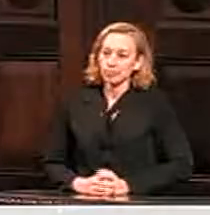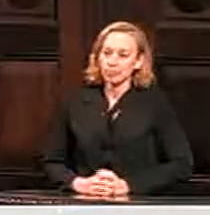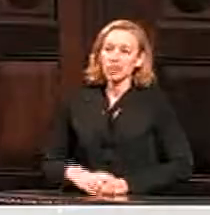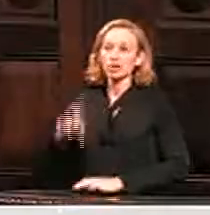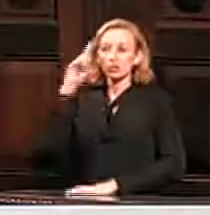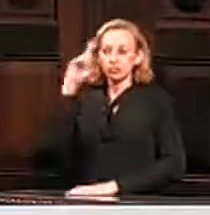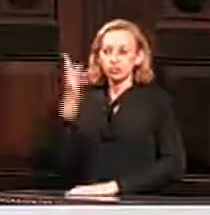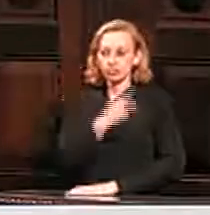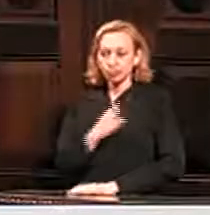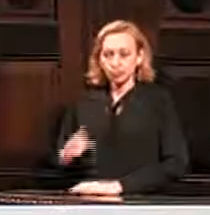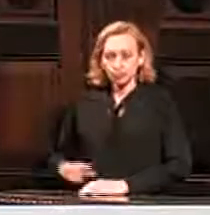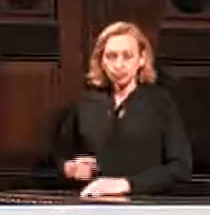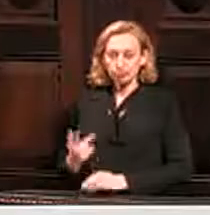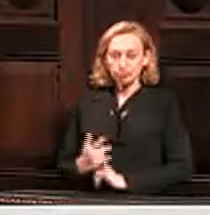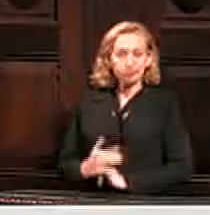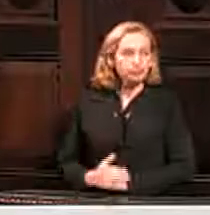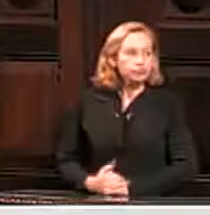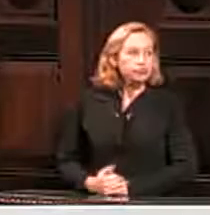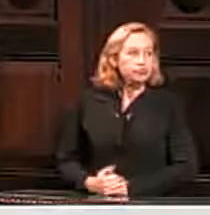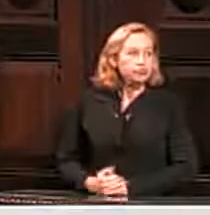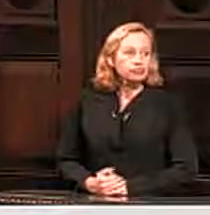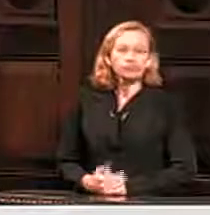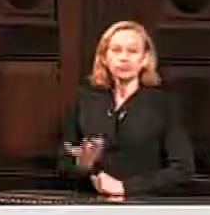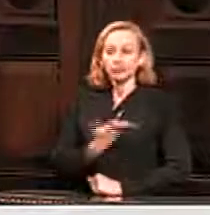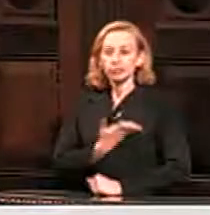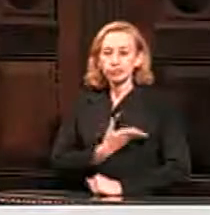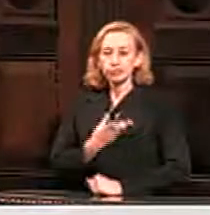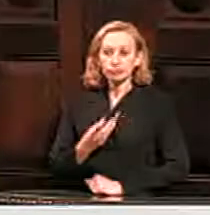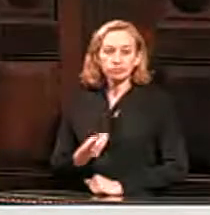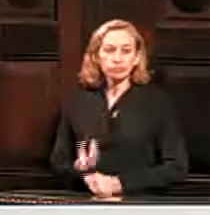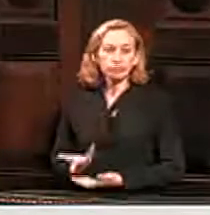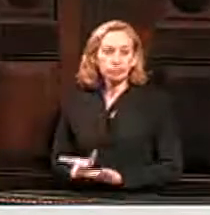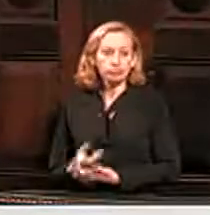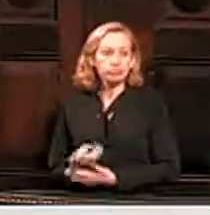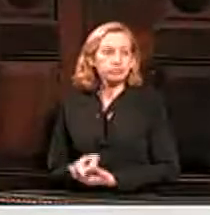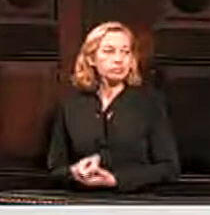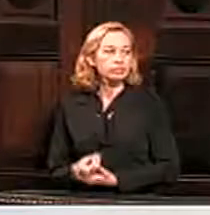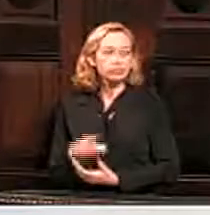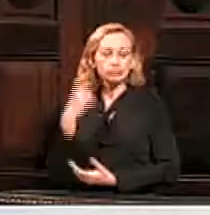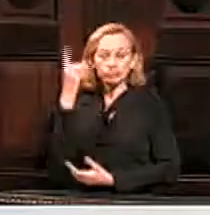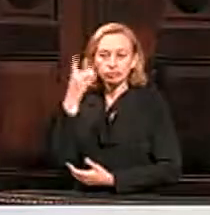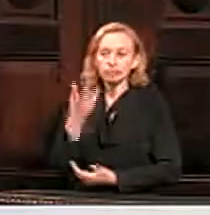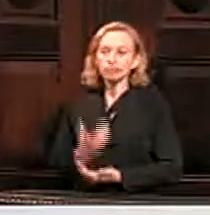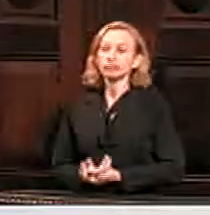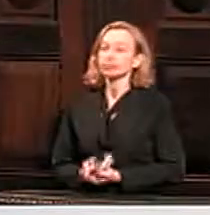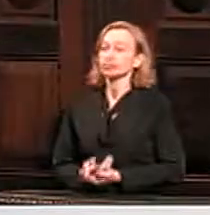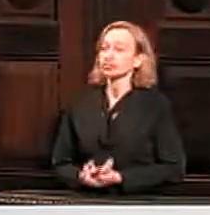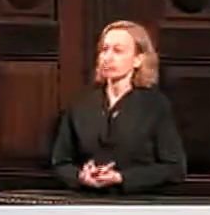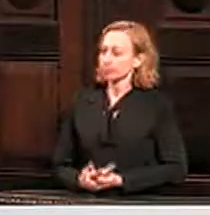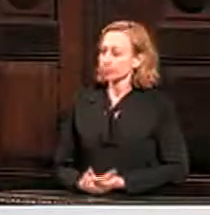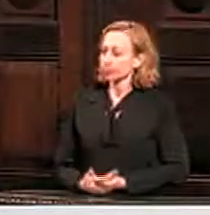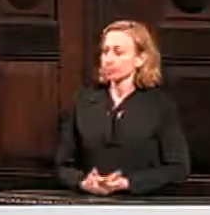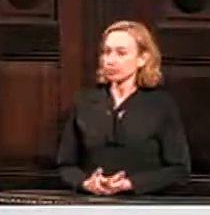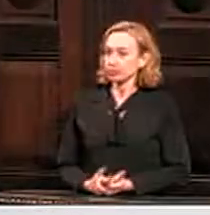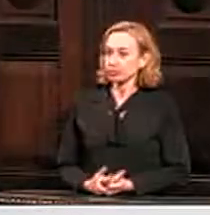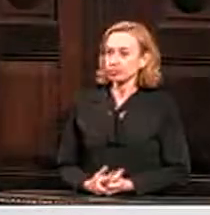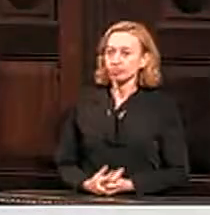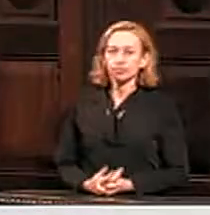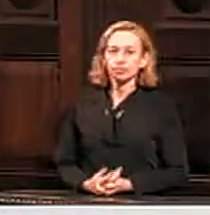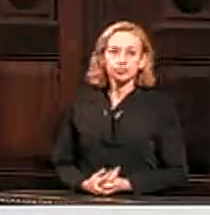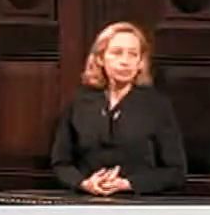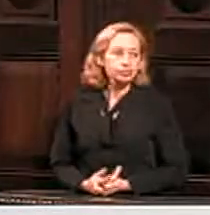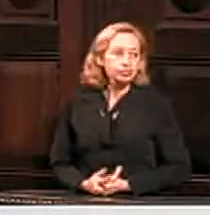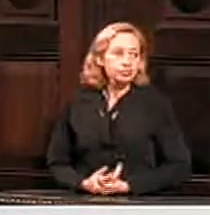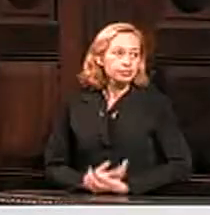Senhor presidente dos trabalhos desta sessão, nobre deputado André Siciliano, senhoras deputadas presentes,